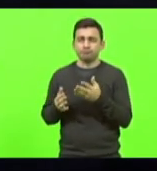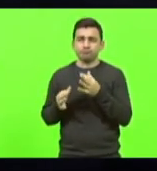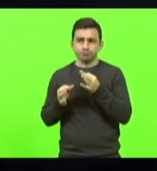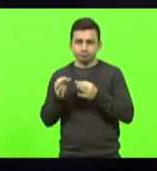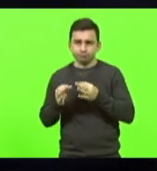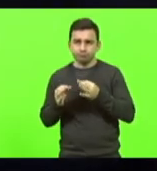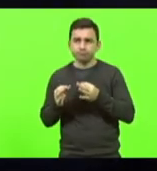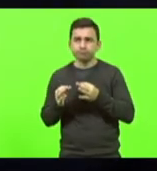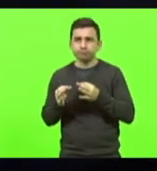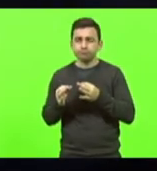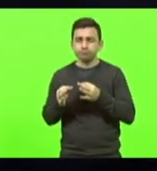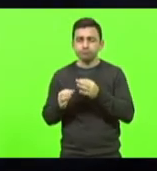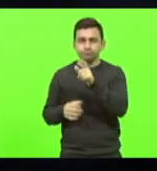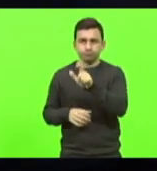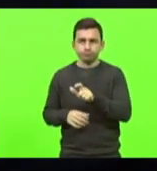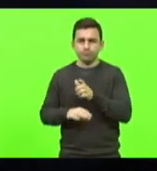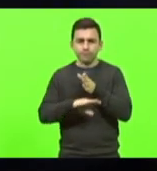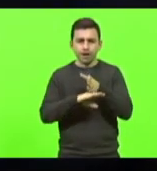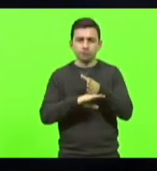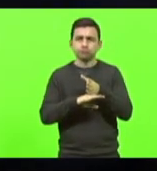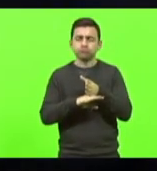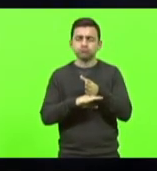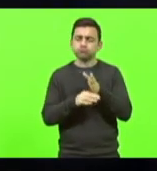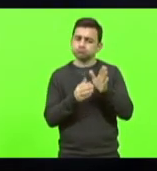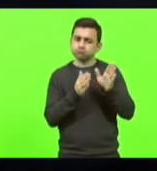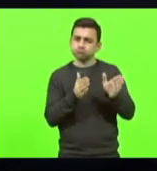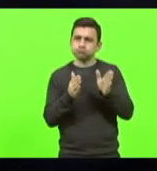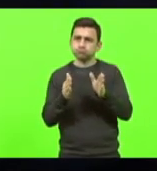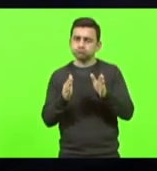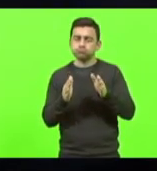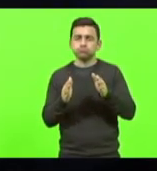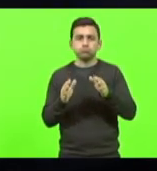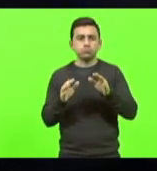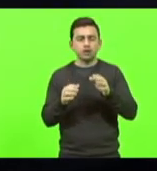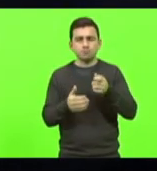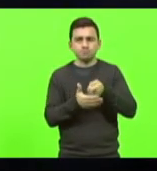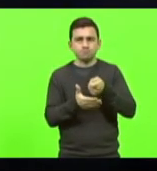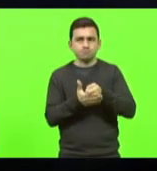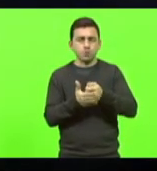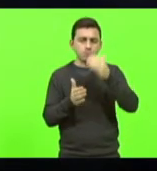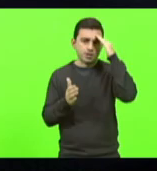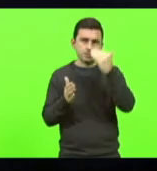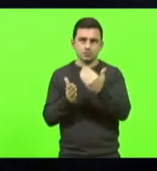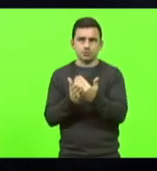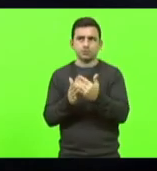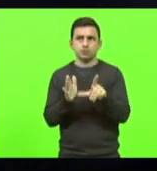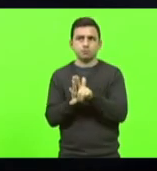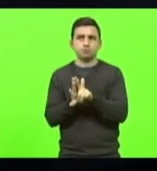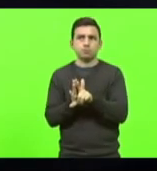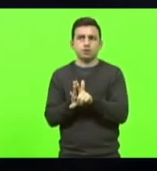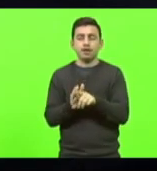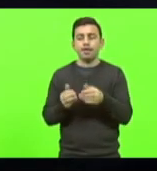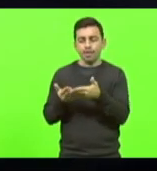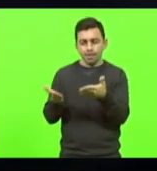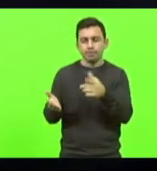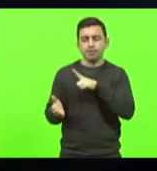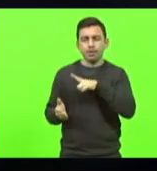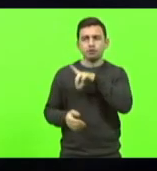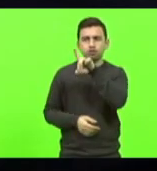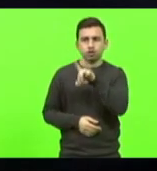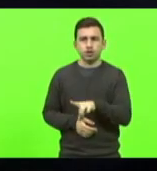de garantia da ordem e eles tem sim direito a aposentadoria especial